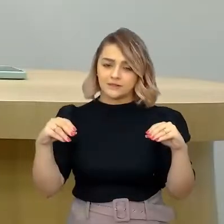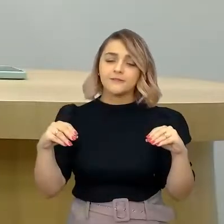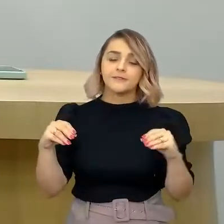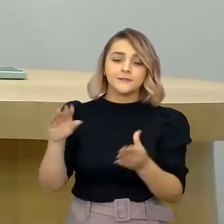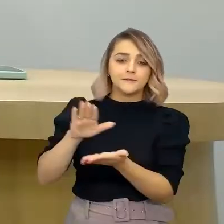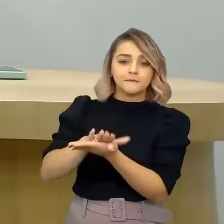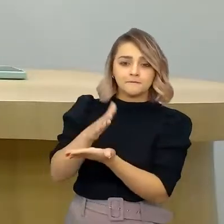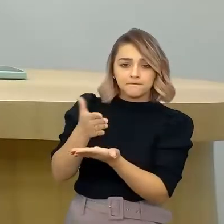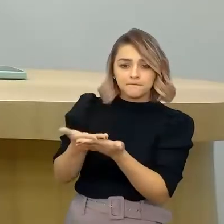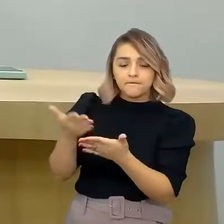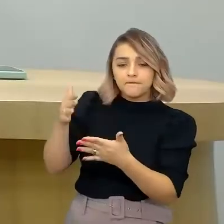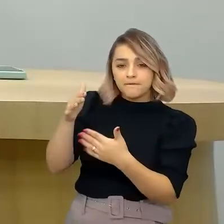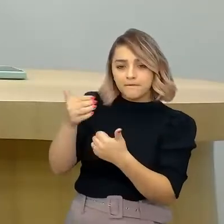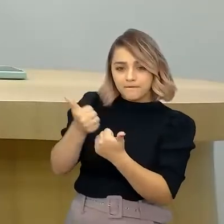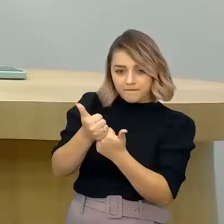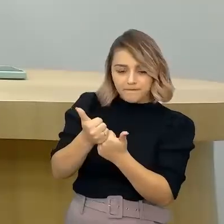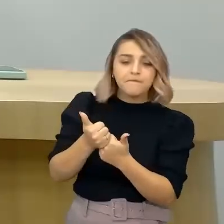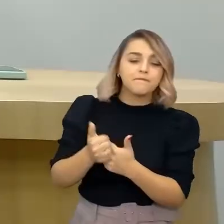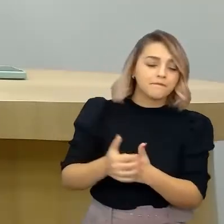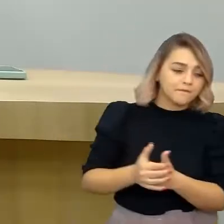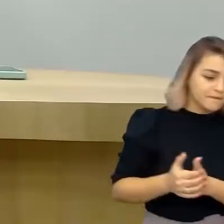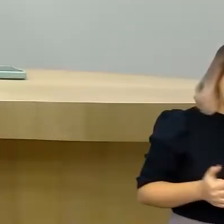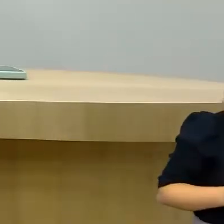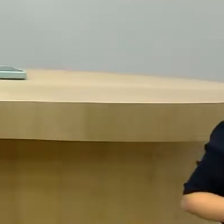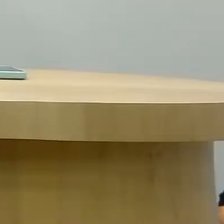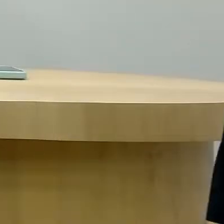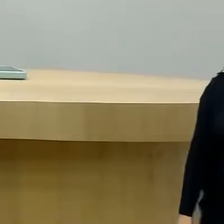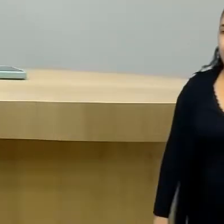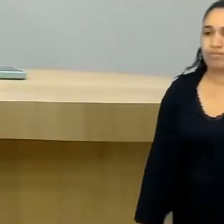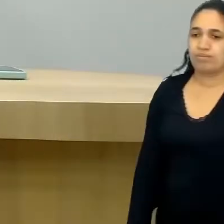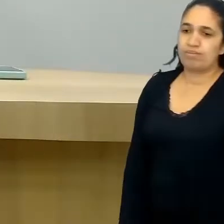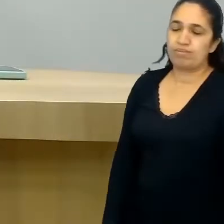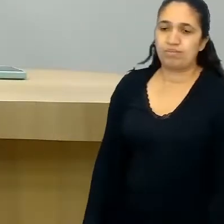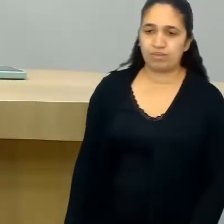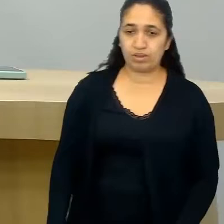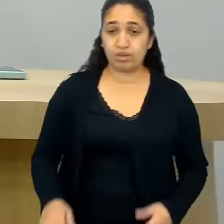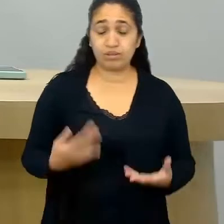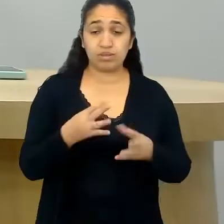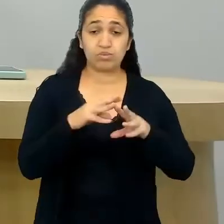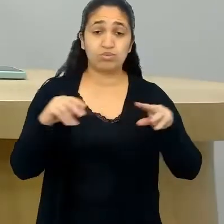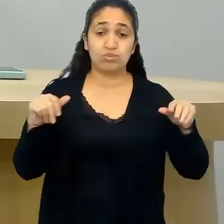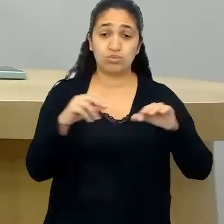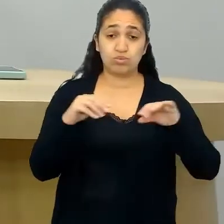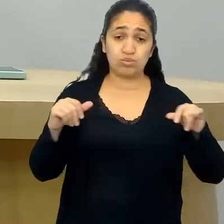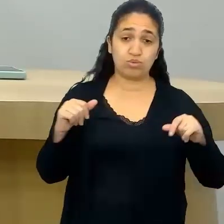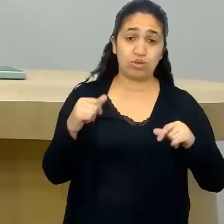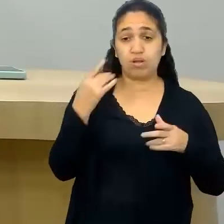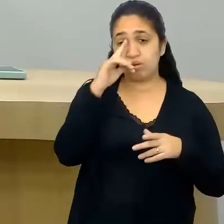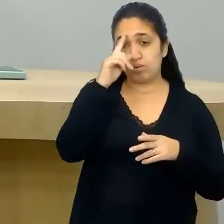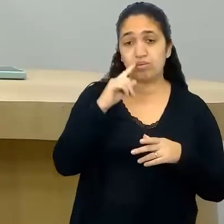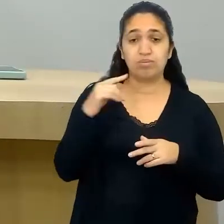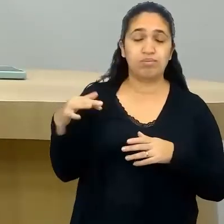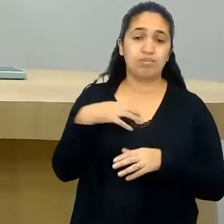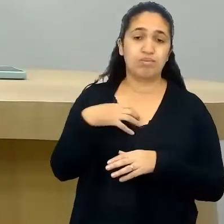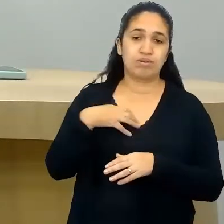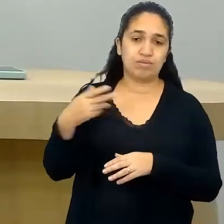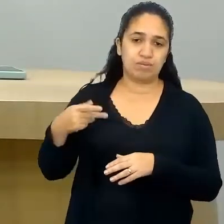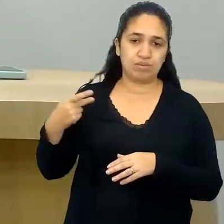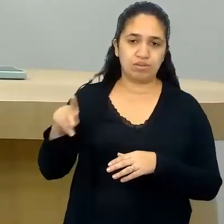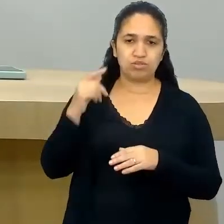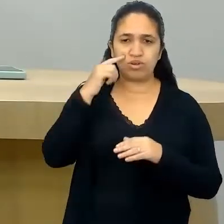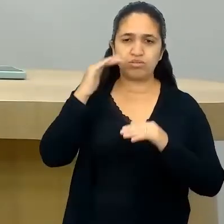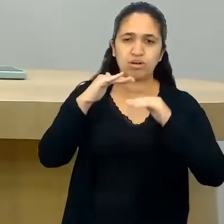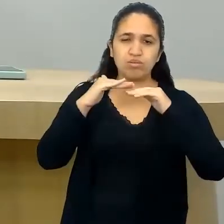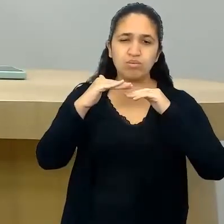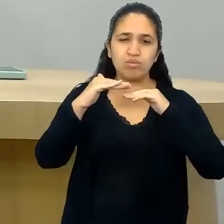ela tem uma relação de importância com o que nós chamamos aí do perfil do solo, né, na qual a gente vê aí o horizonte, que é o que nós